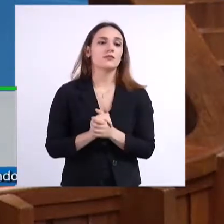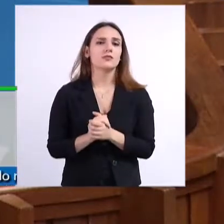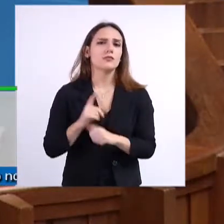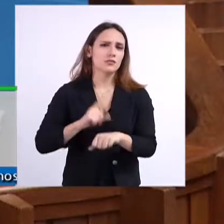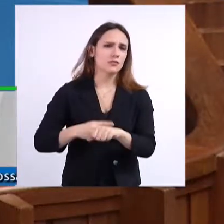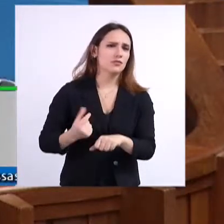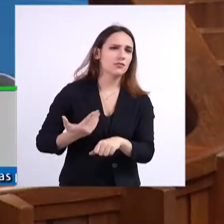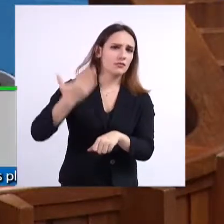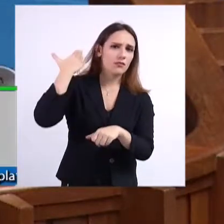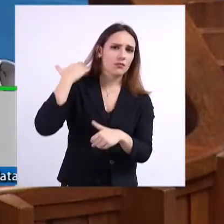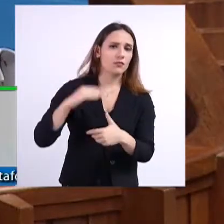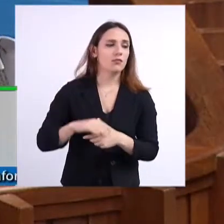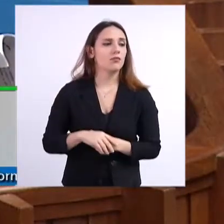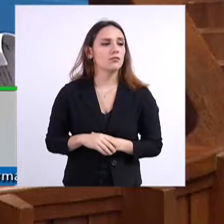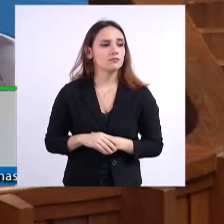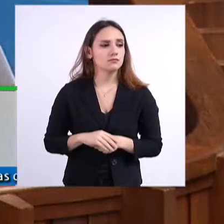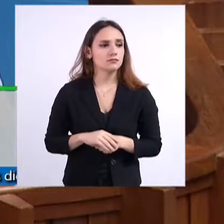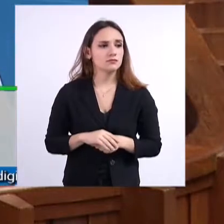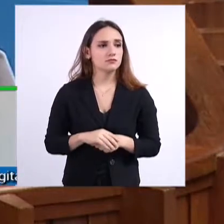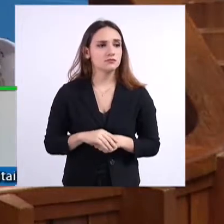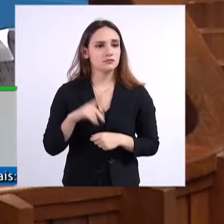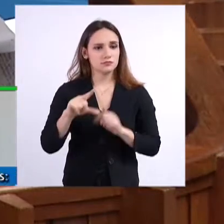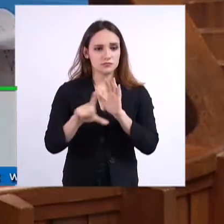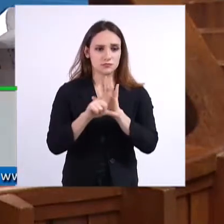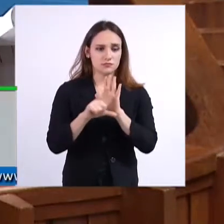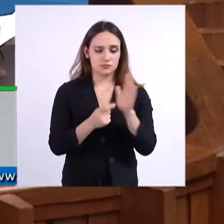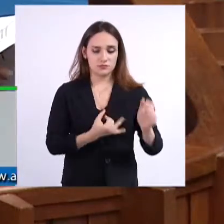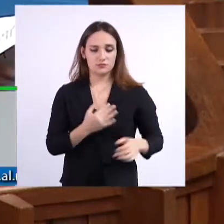tempo atrás, que se tornou a lei número